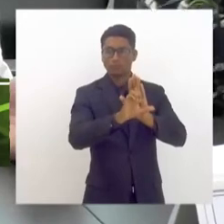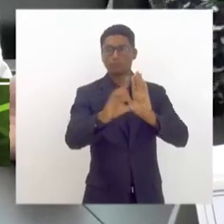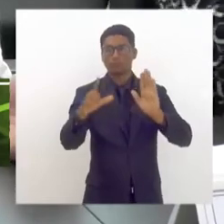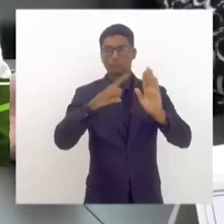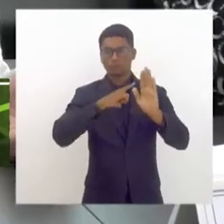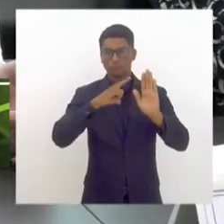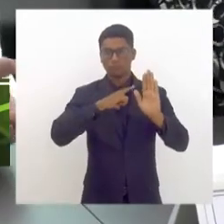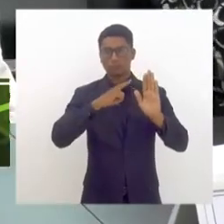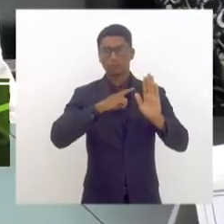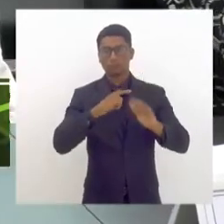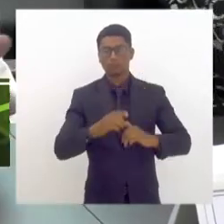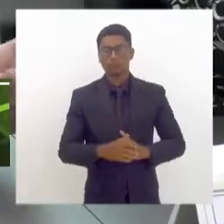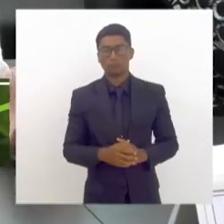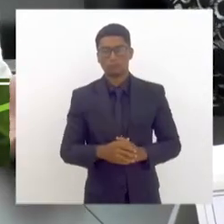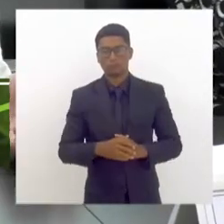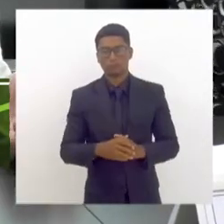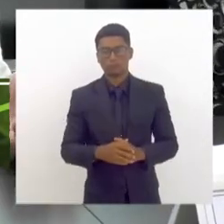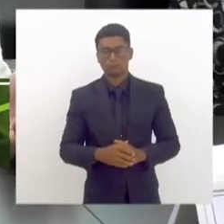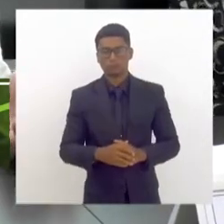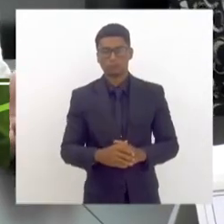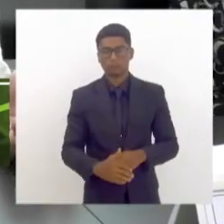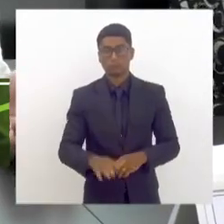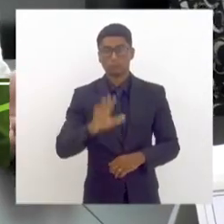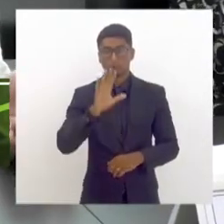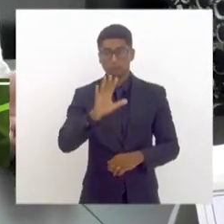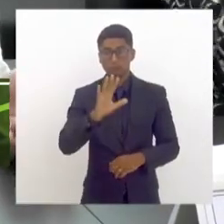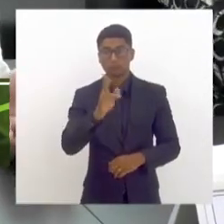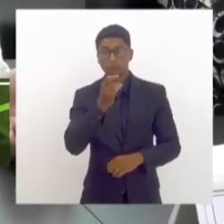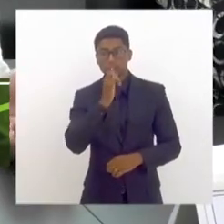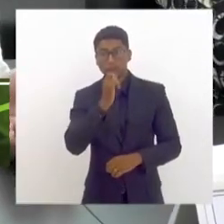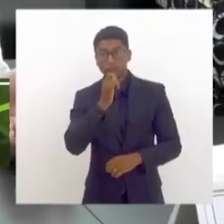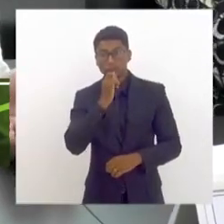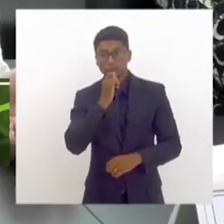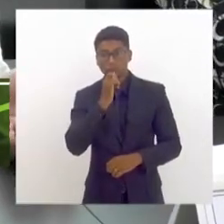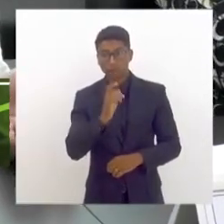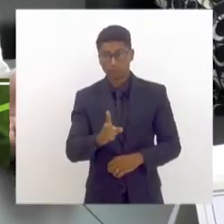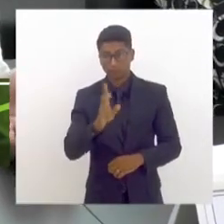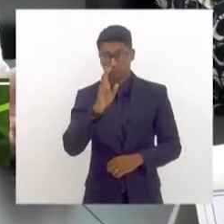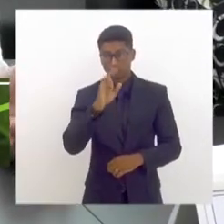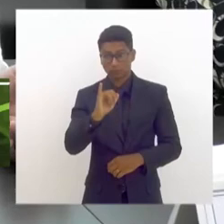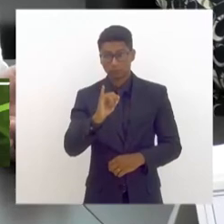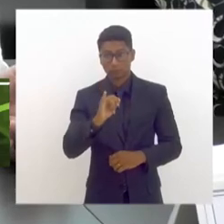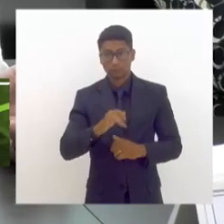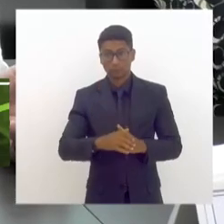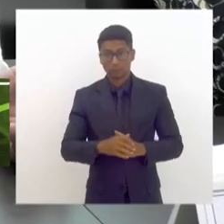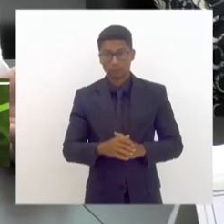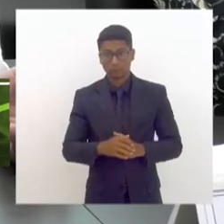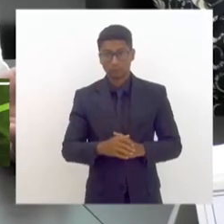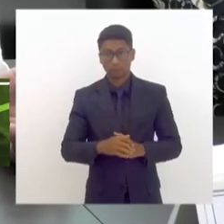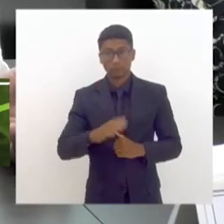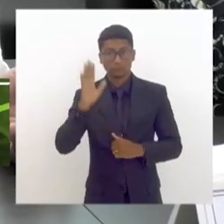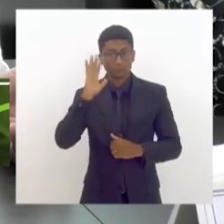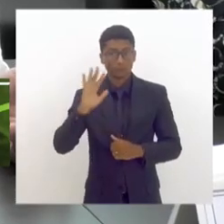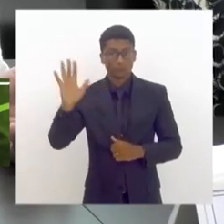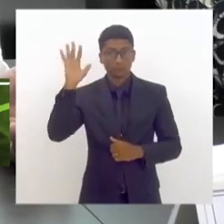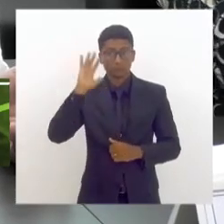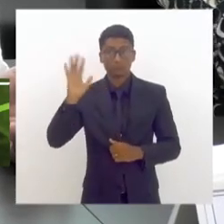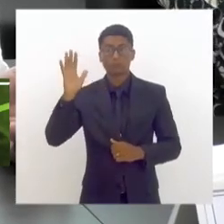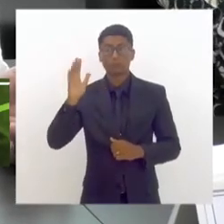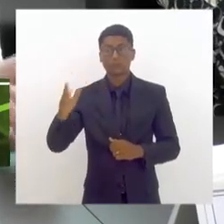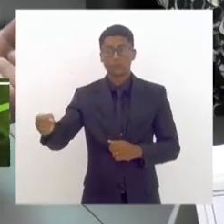cargos a técnicos. No caso de sessão, é muito interessante que se pense a possibilidade da sessão